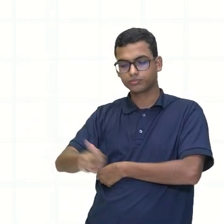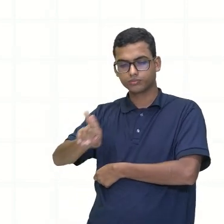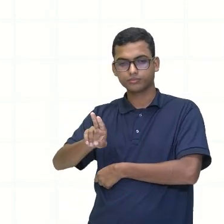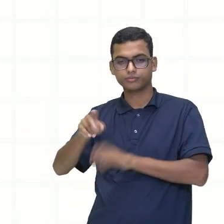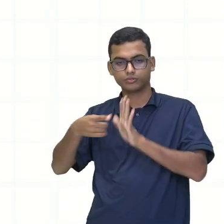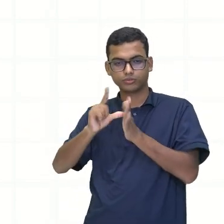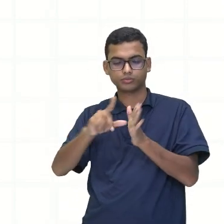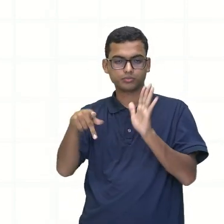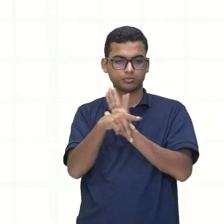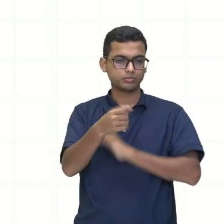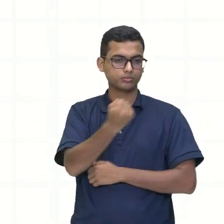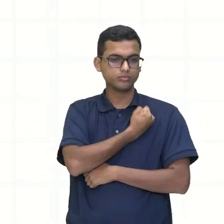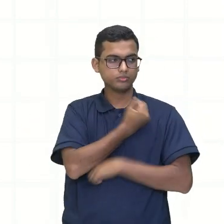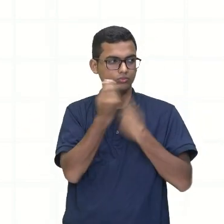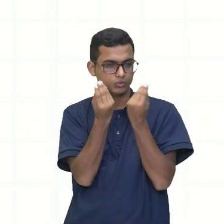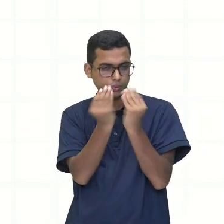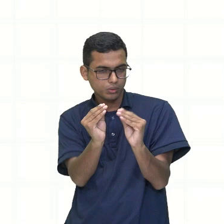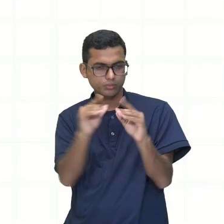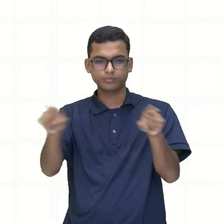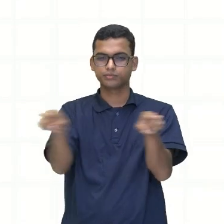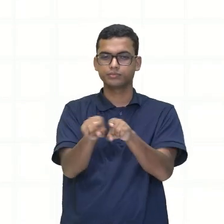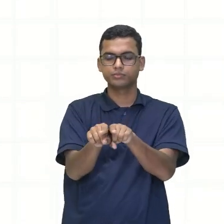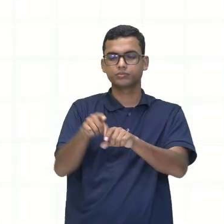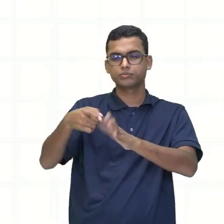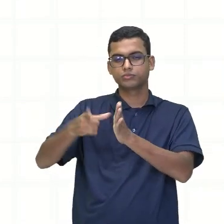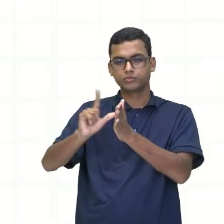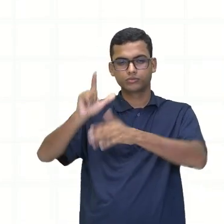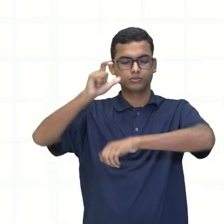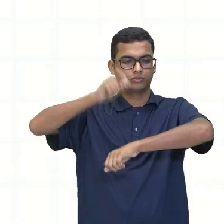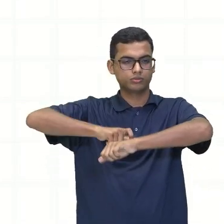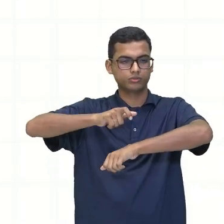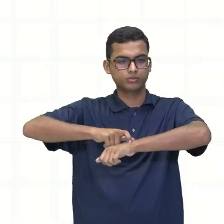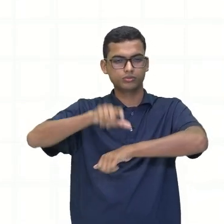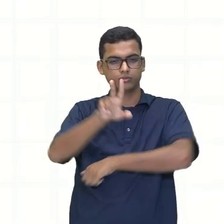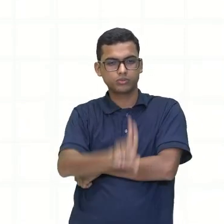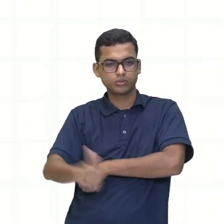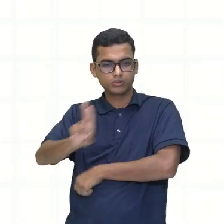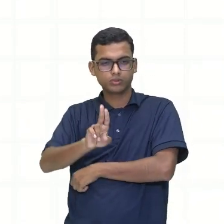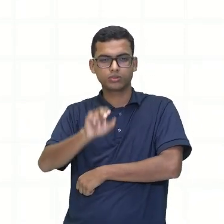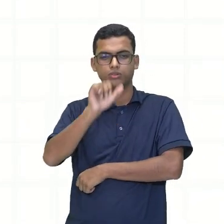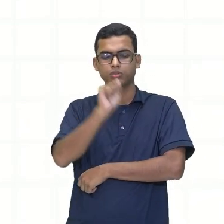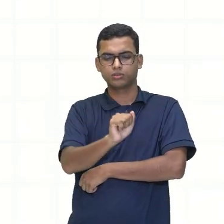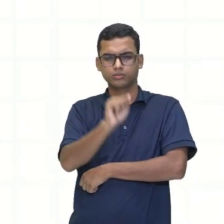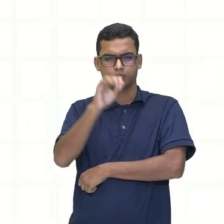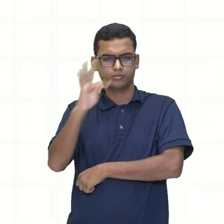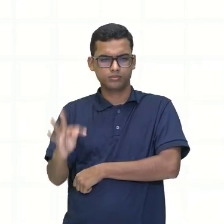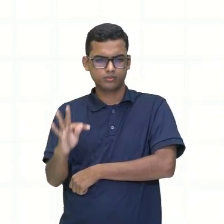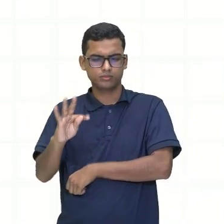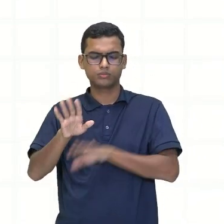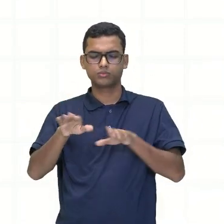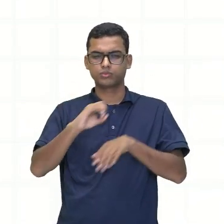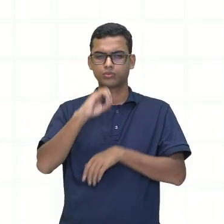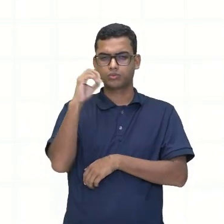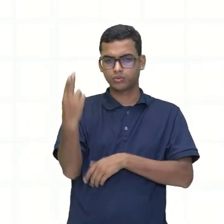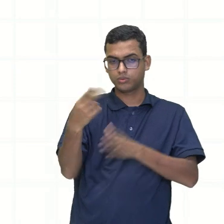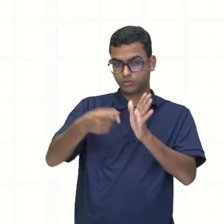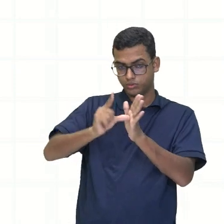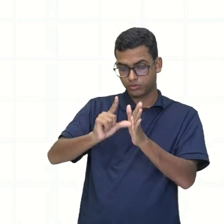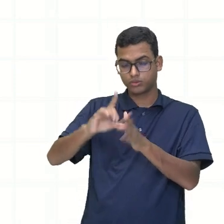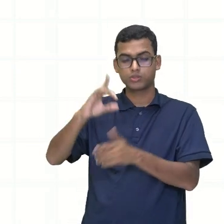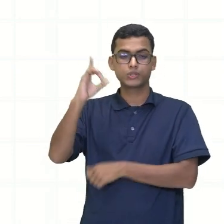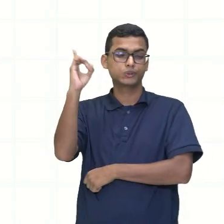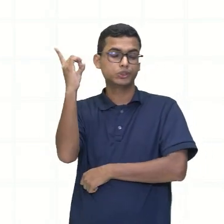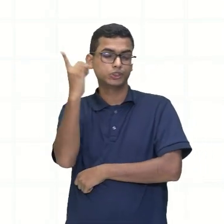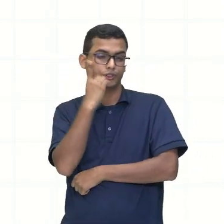bom? Antes das horas eu vou utilizar o at e antes de uma data eu vou